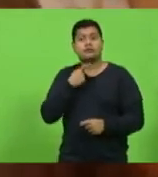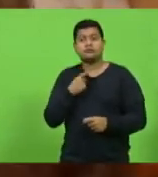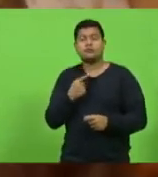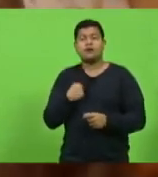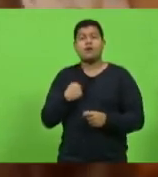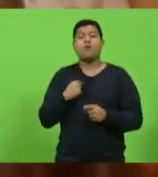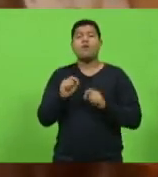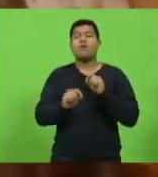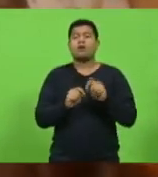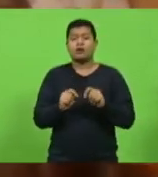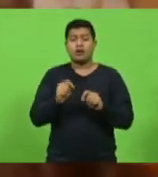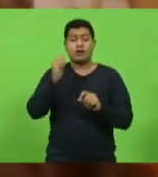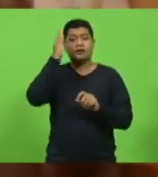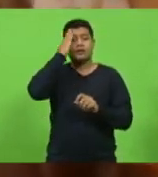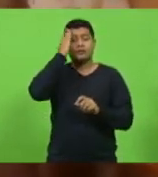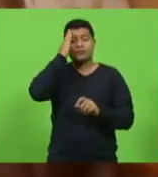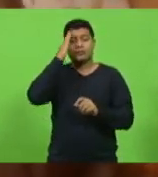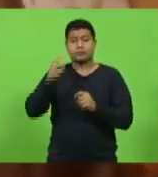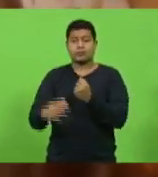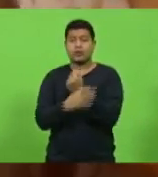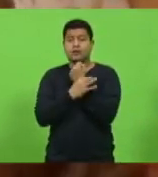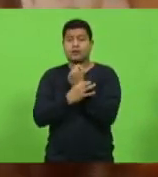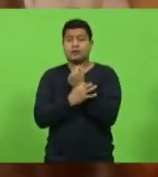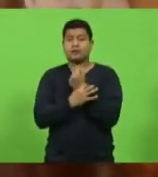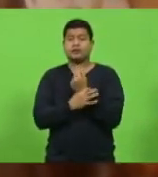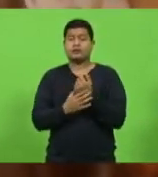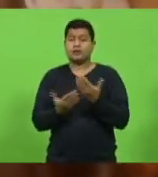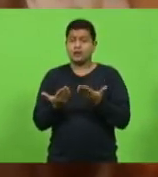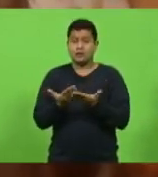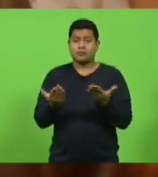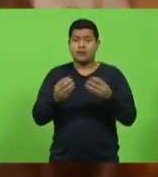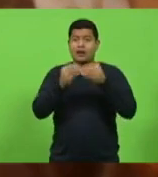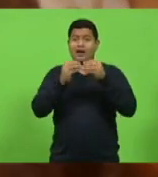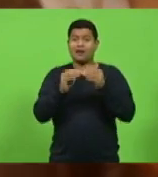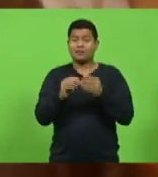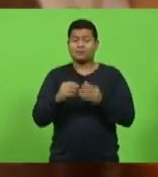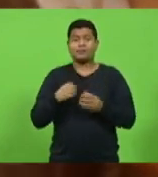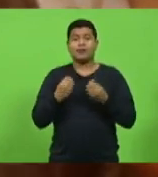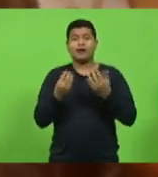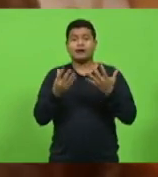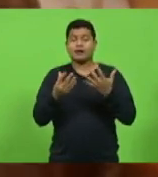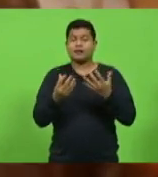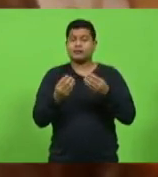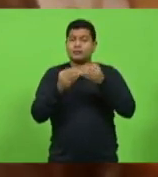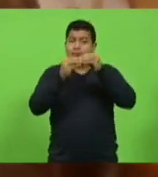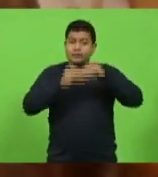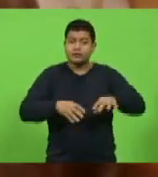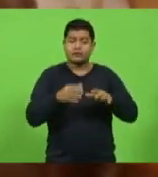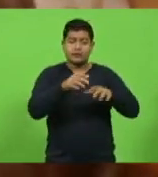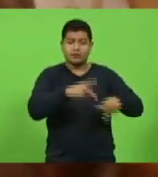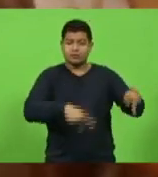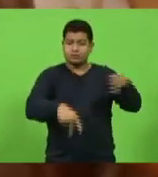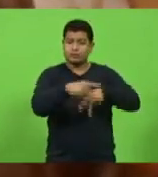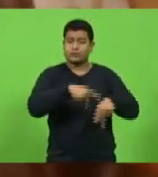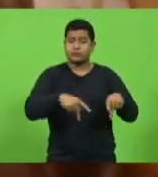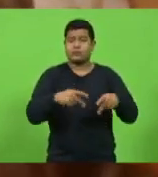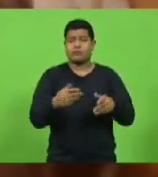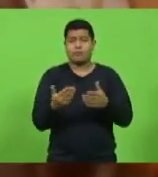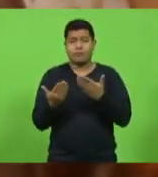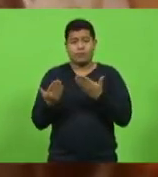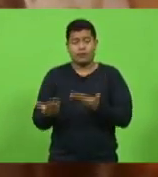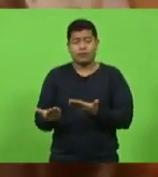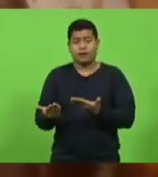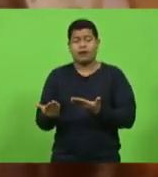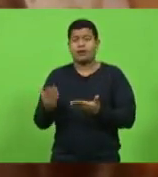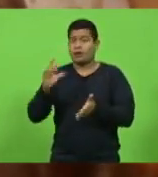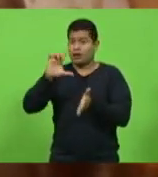tivessem garantias a fim de preservar o erário. Após essa conversa, em 2 de abril de